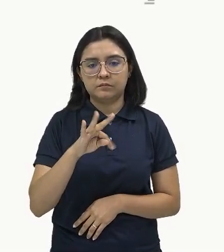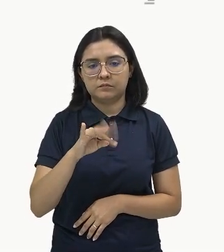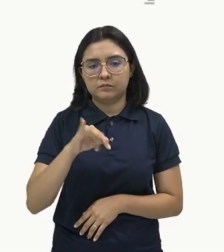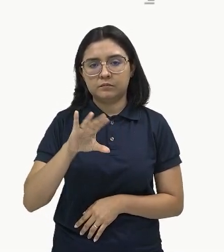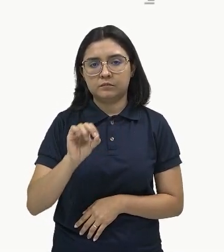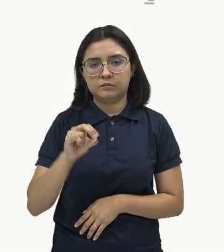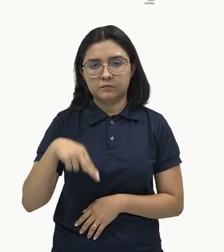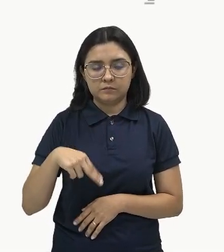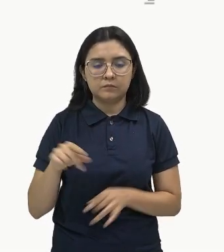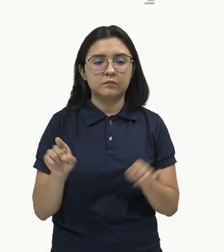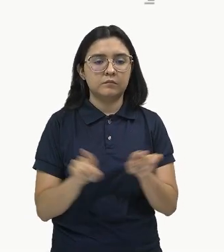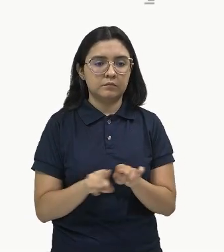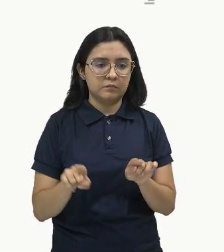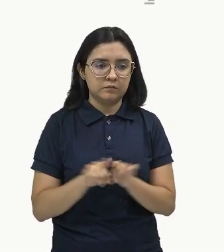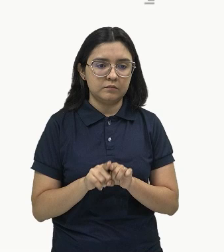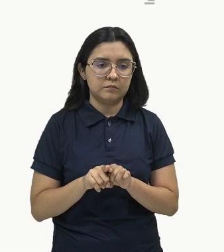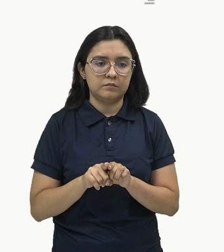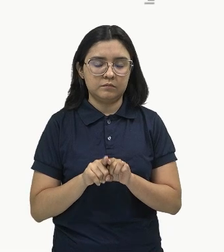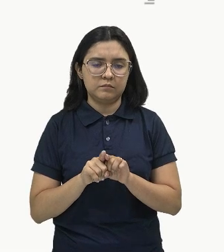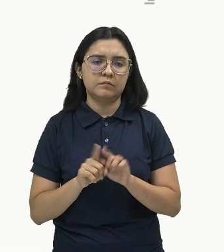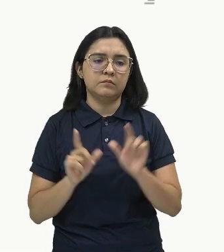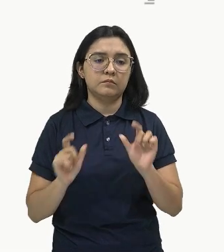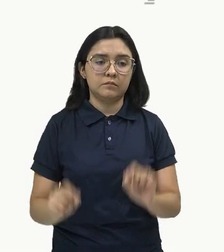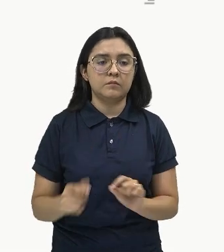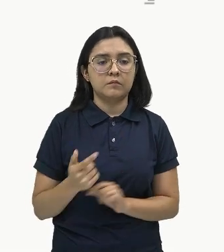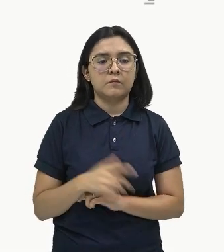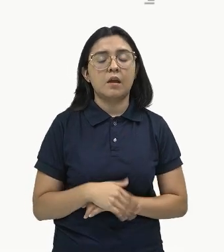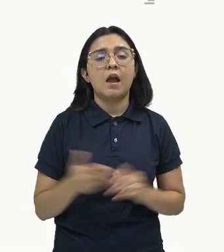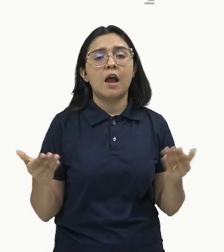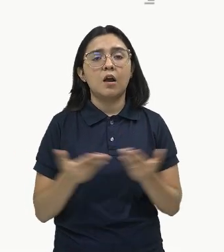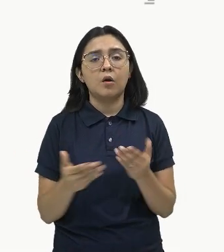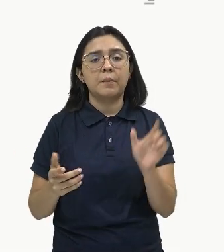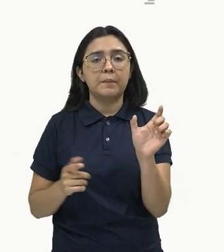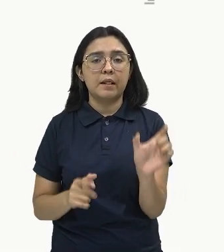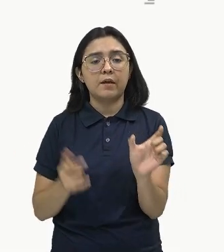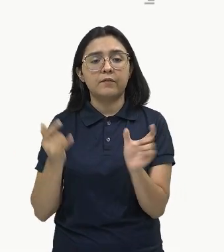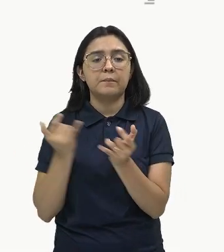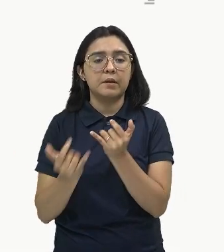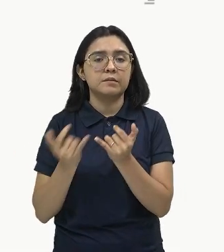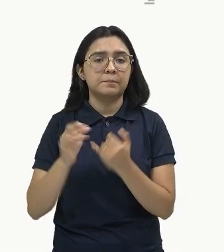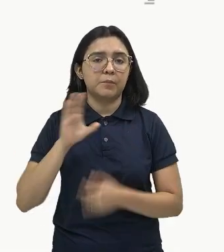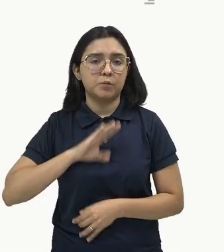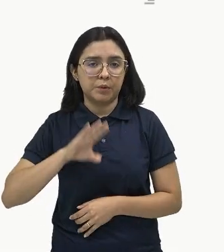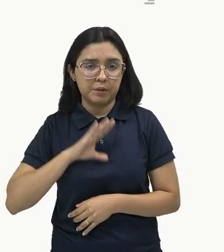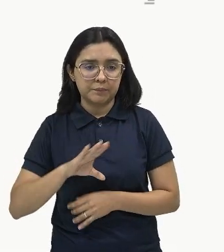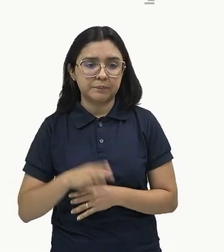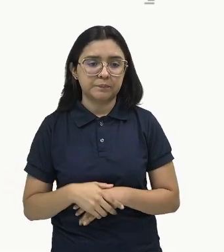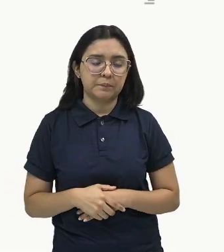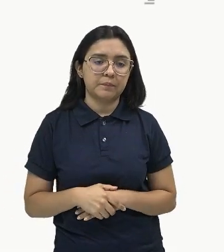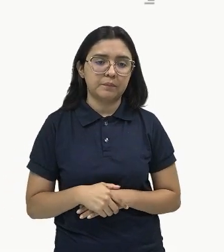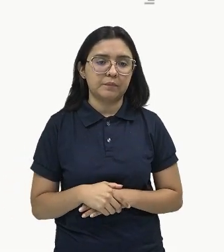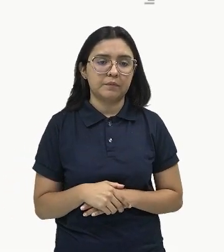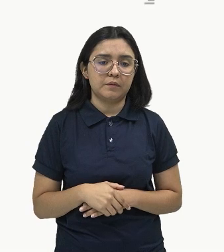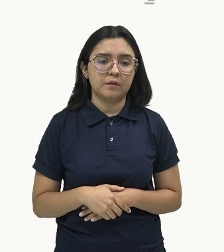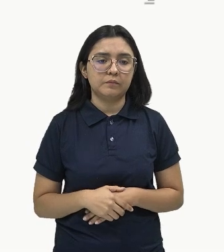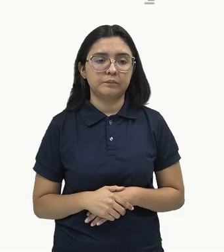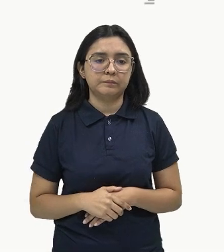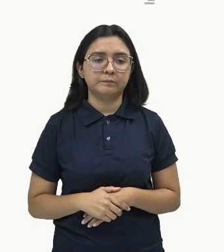certo? Vamos ver agora palavras cognatas. Olha só, vou marcar